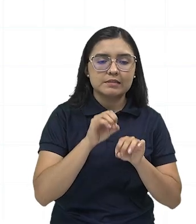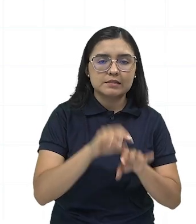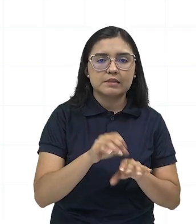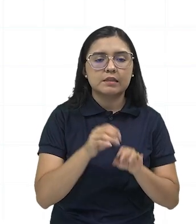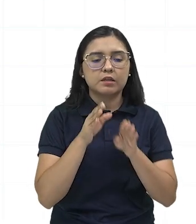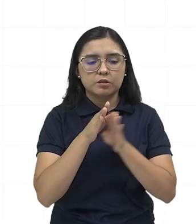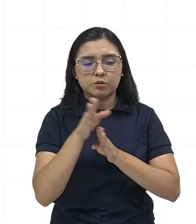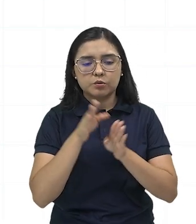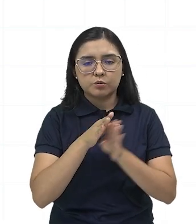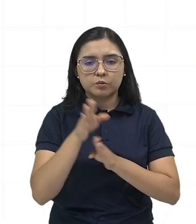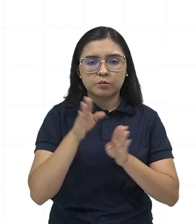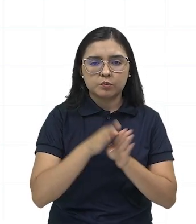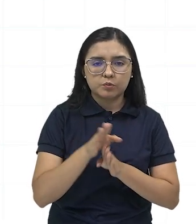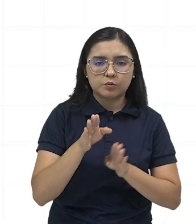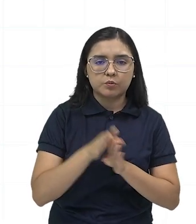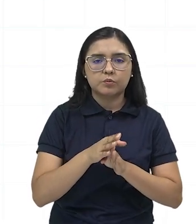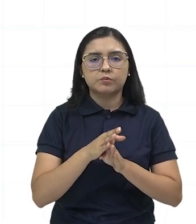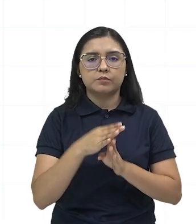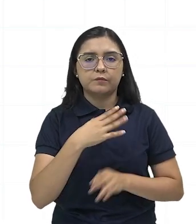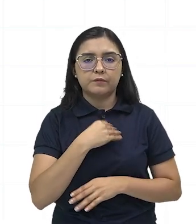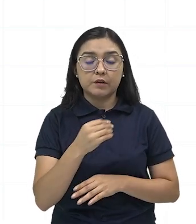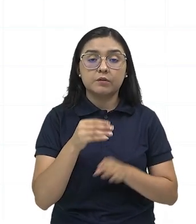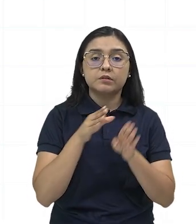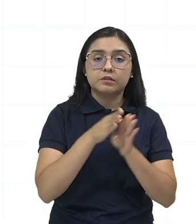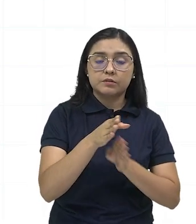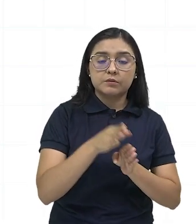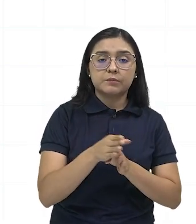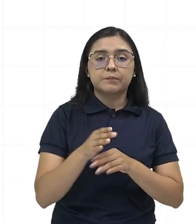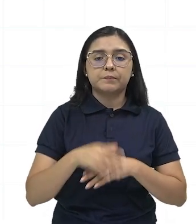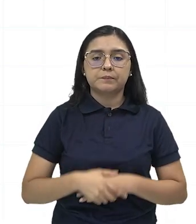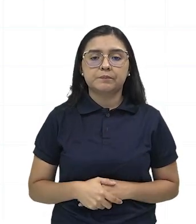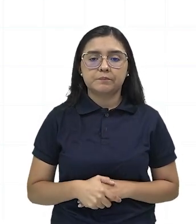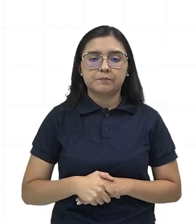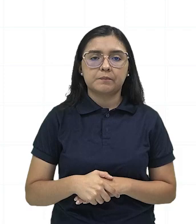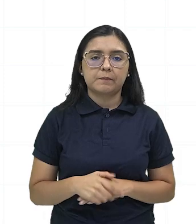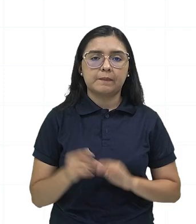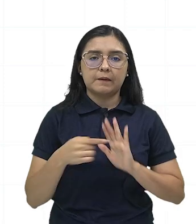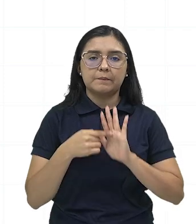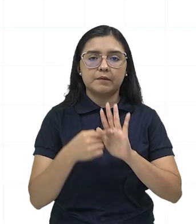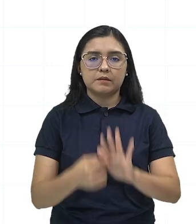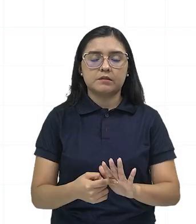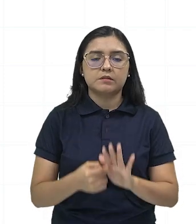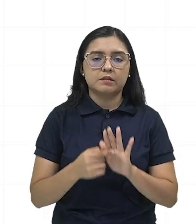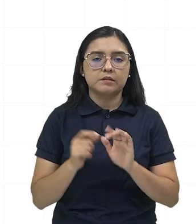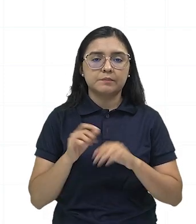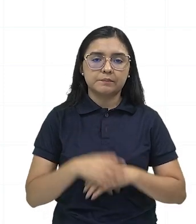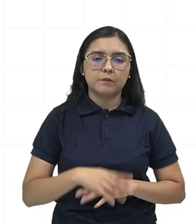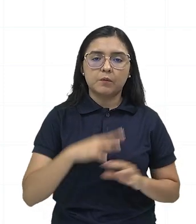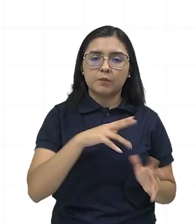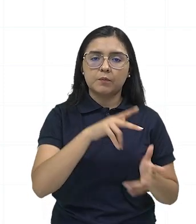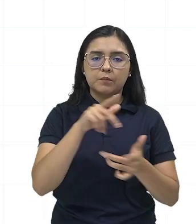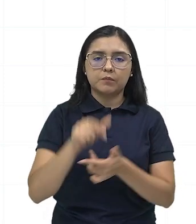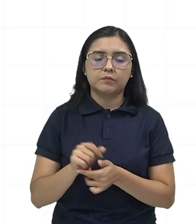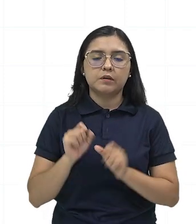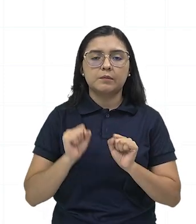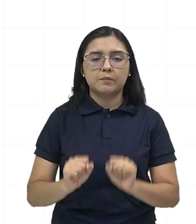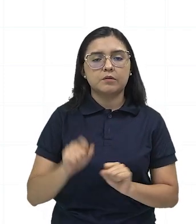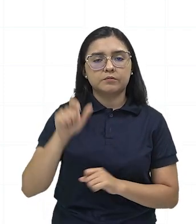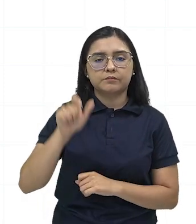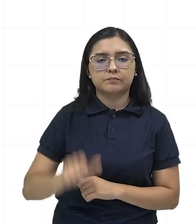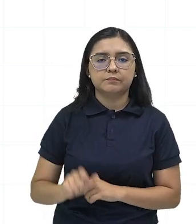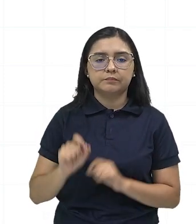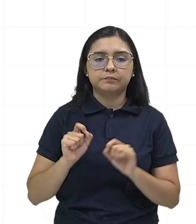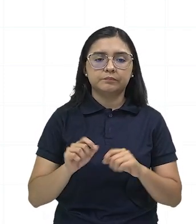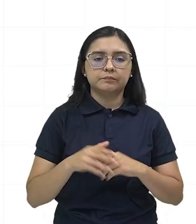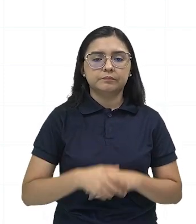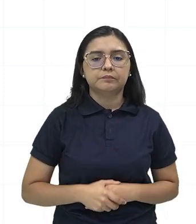seu aluno, dos seus filhos e ensina, apresenta ao mundo, leva pelo mundo para que ele possa se tornar